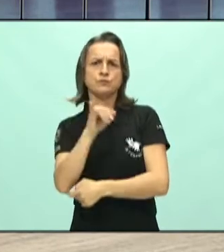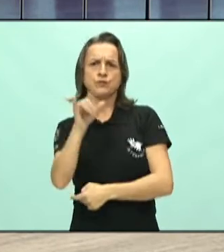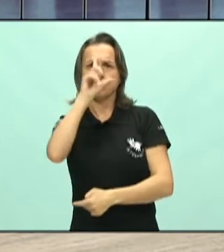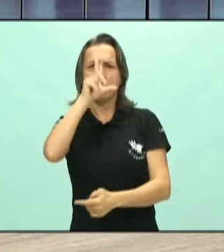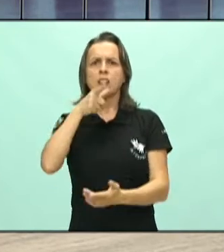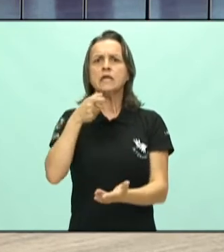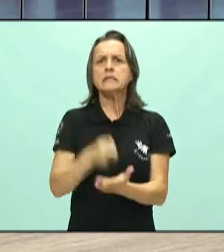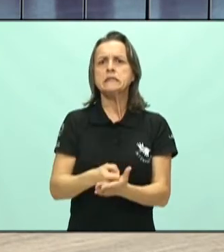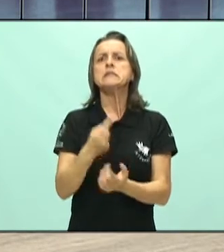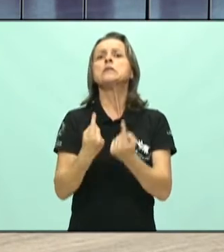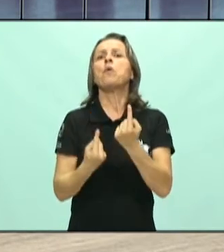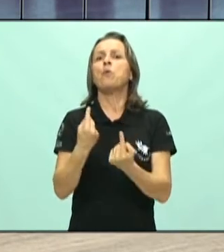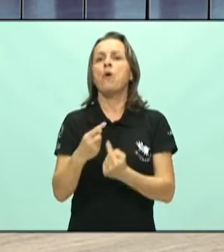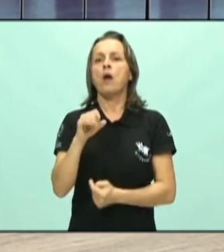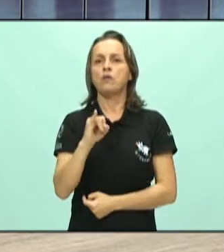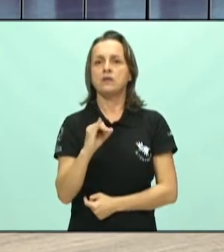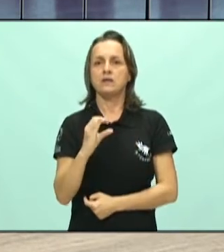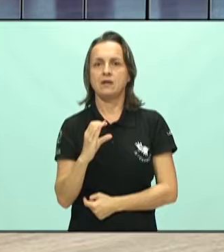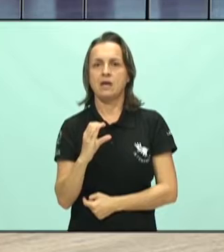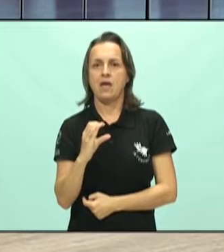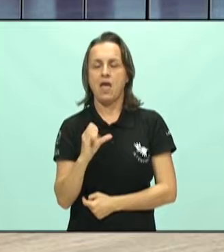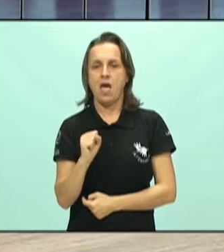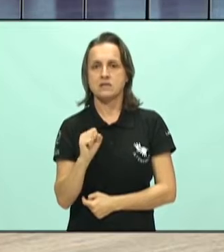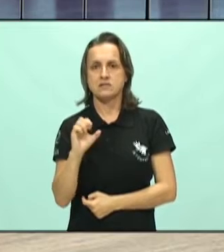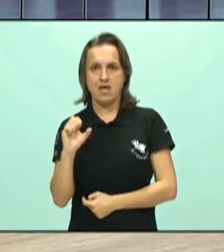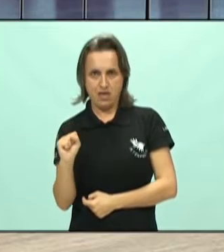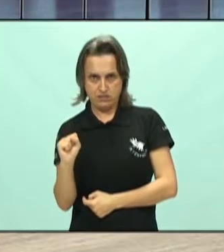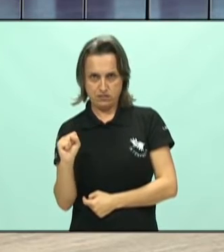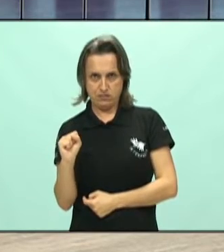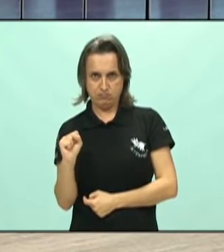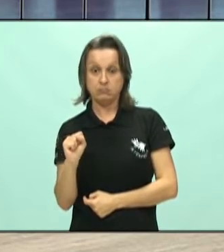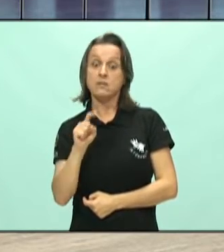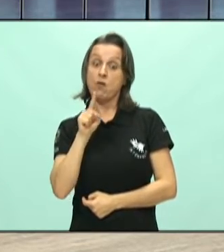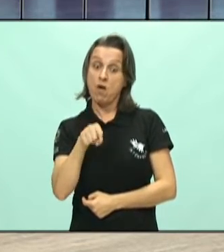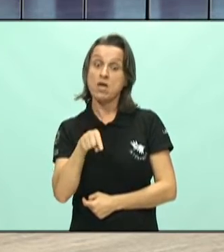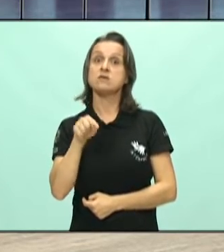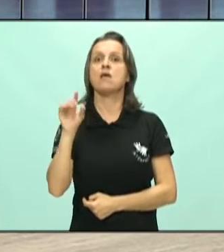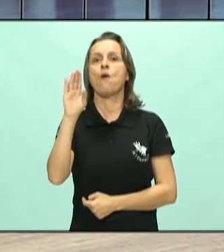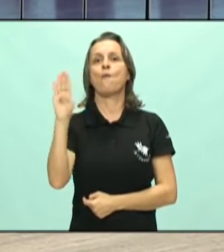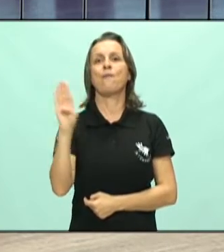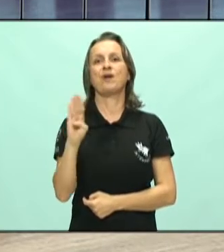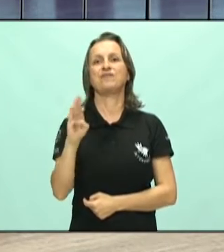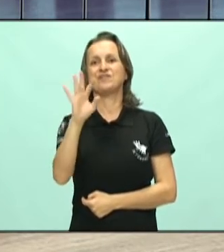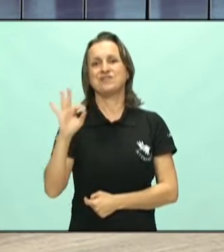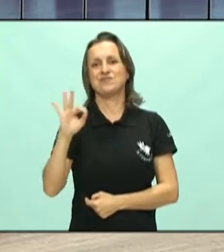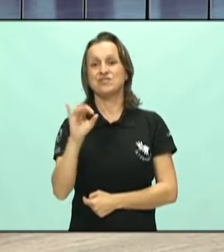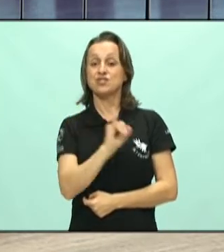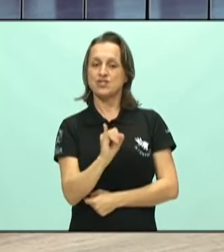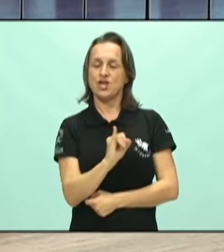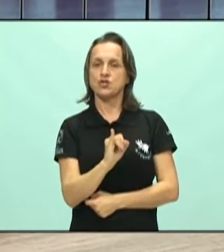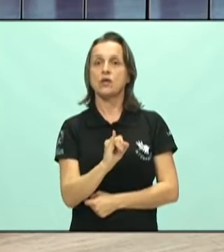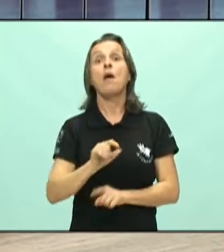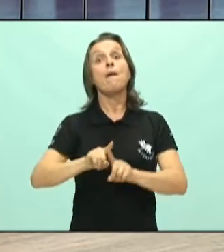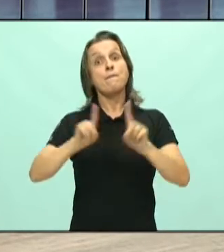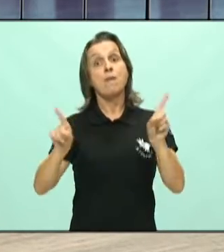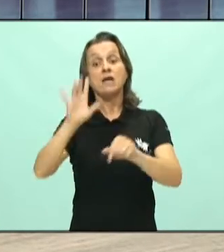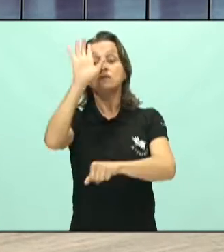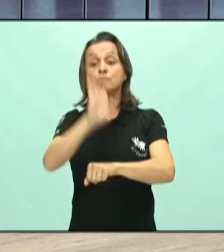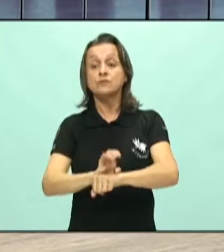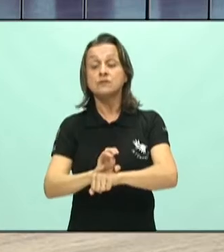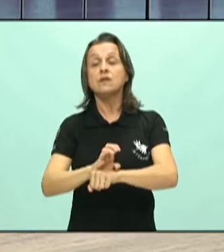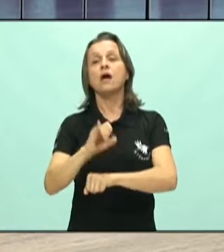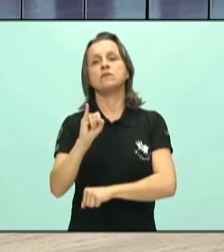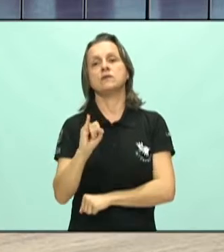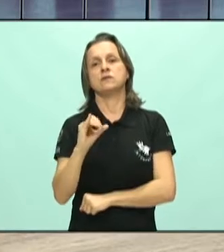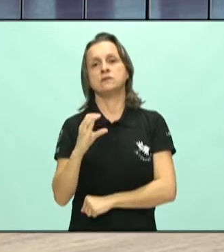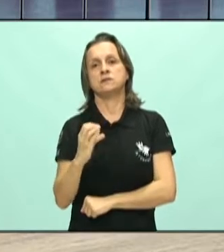qual é o ISS. Então, o incentivo de Itajaí é o ISS, do estado é o ICMS. Então,